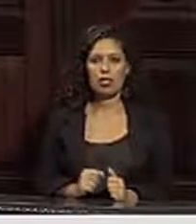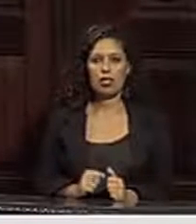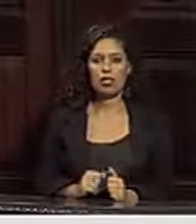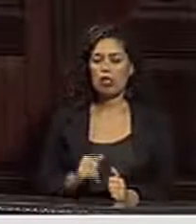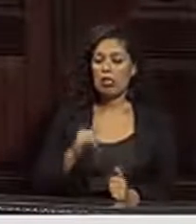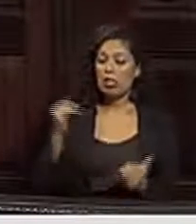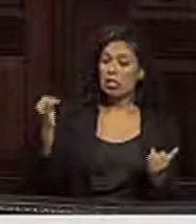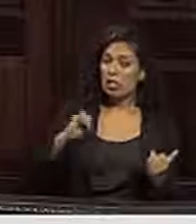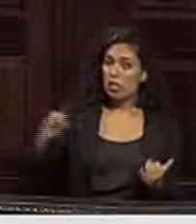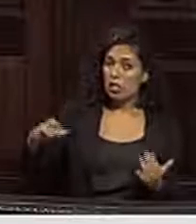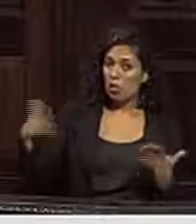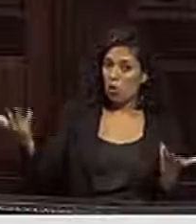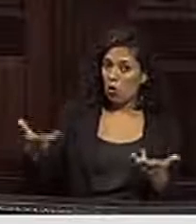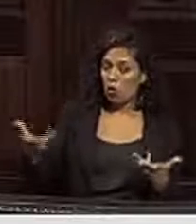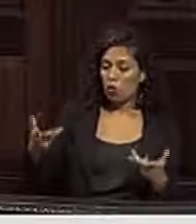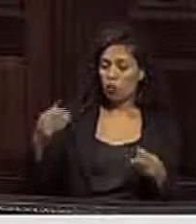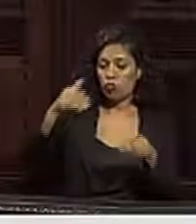diferente,